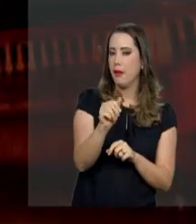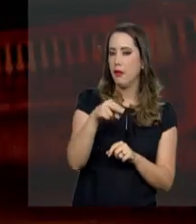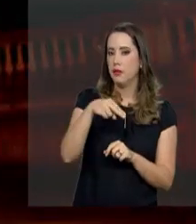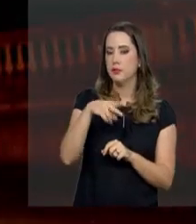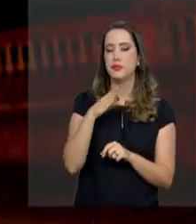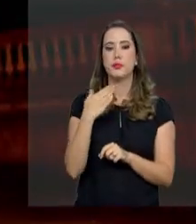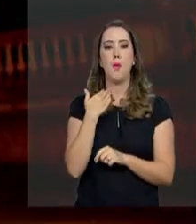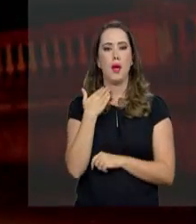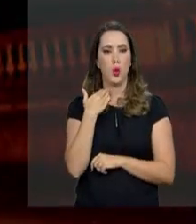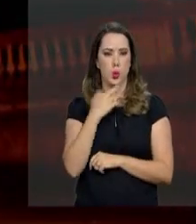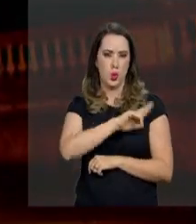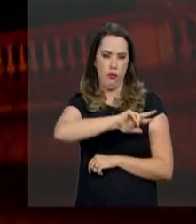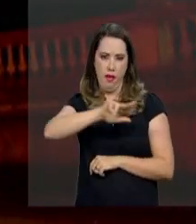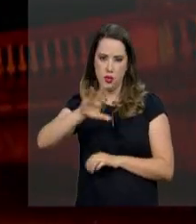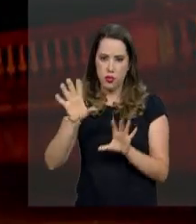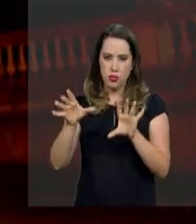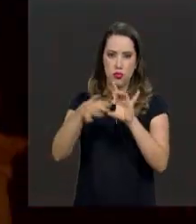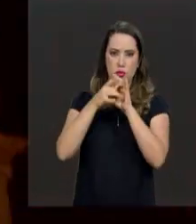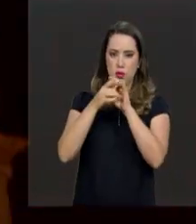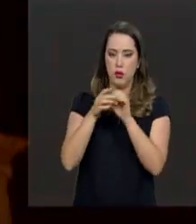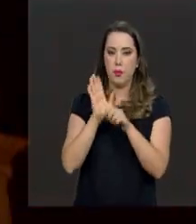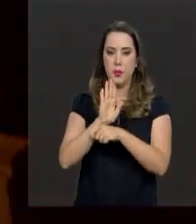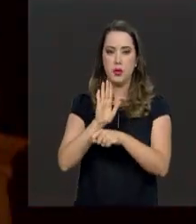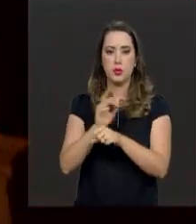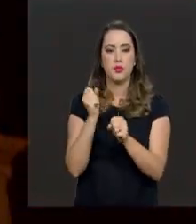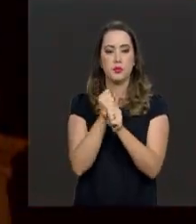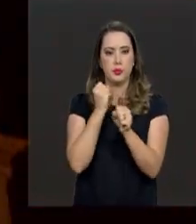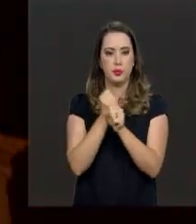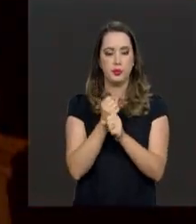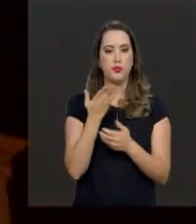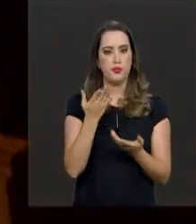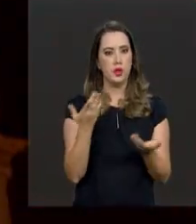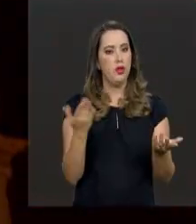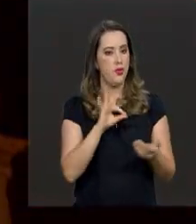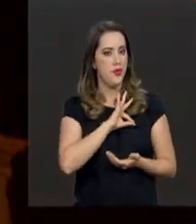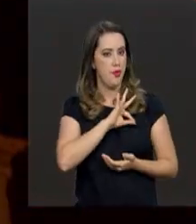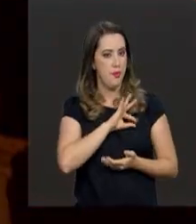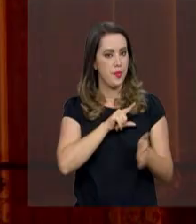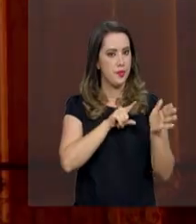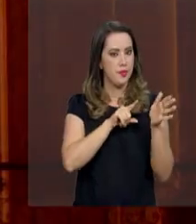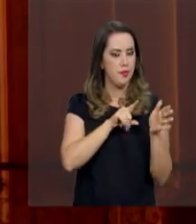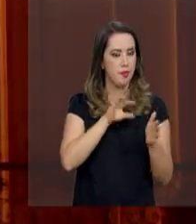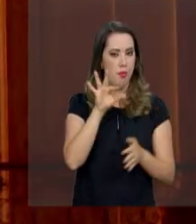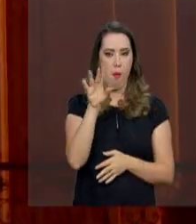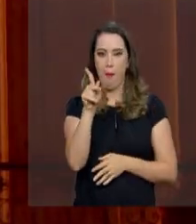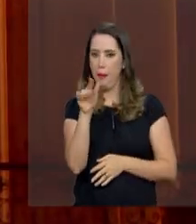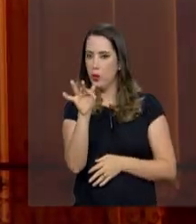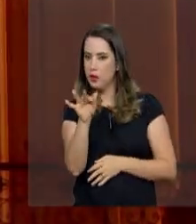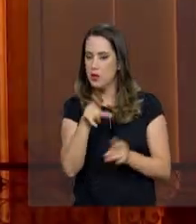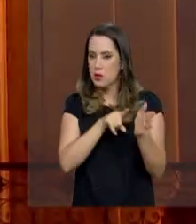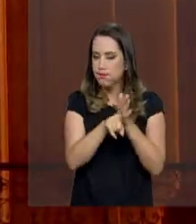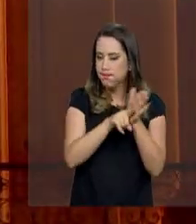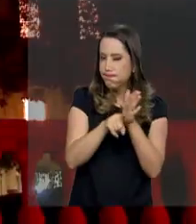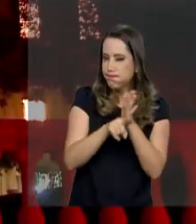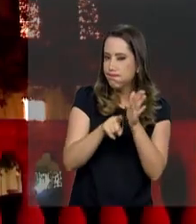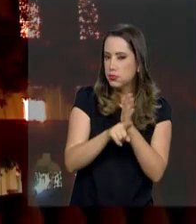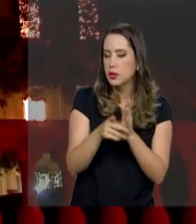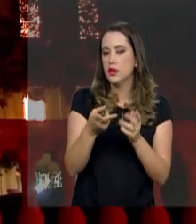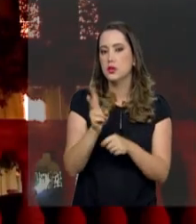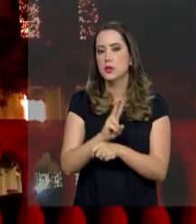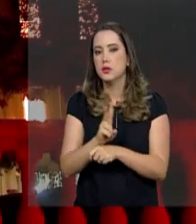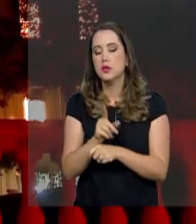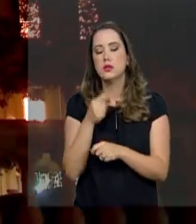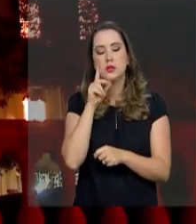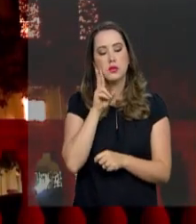O trabalho de perícia e investigação será conduzido por agentes da Polícia Federal, da Delegacia de Repressão a Crimes contra